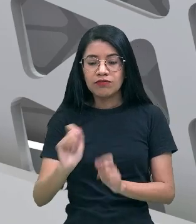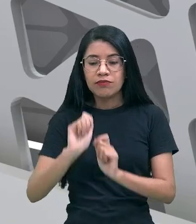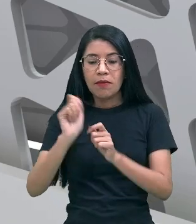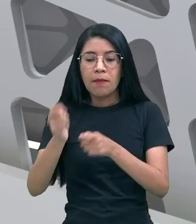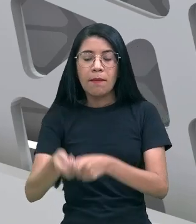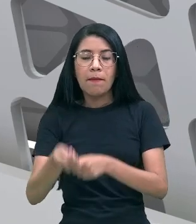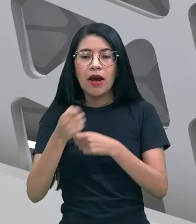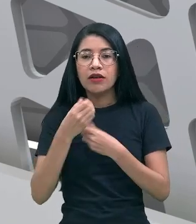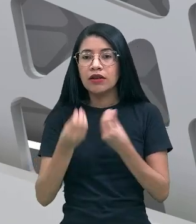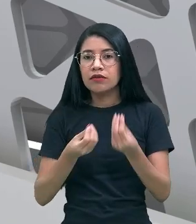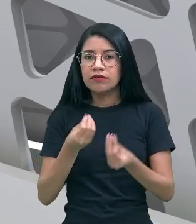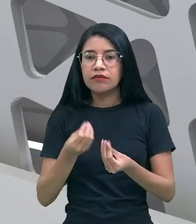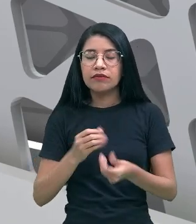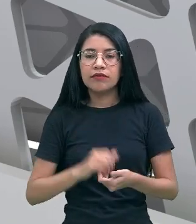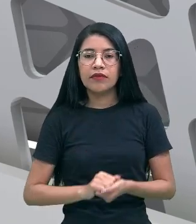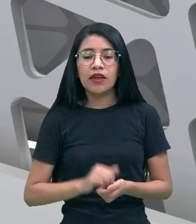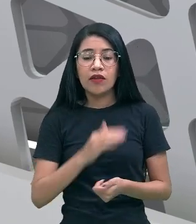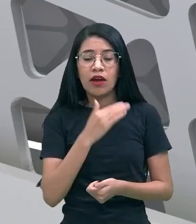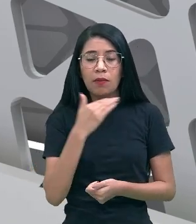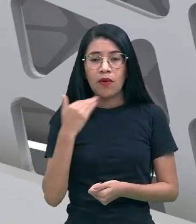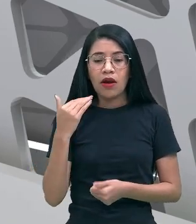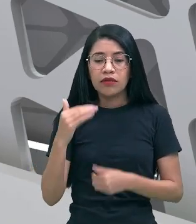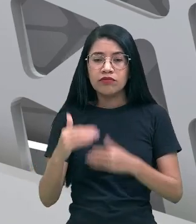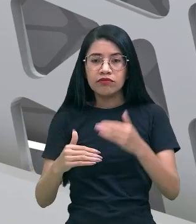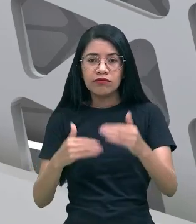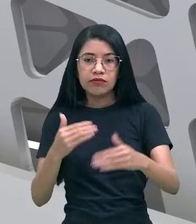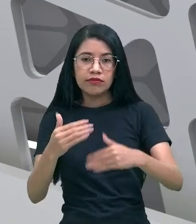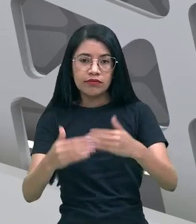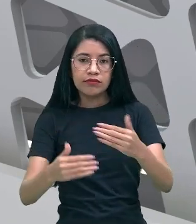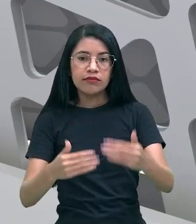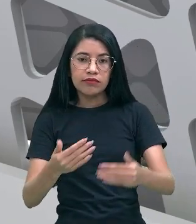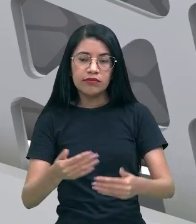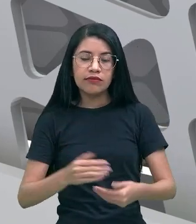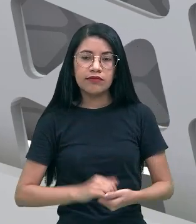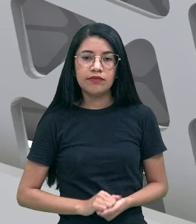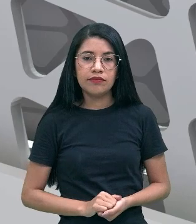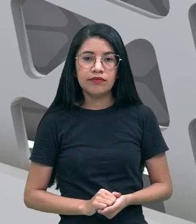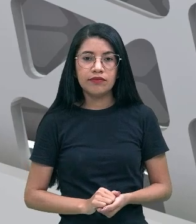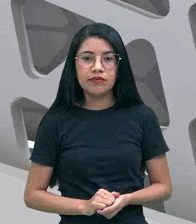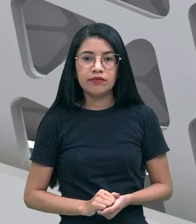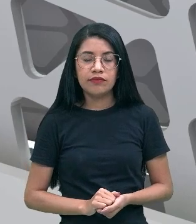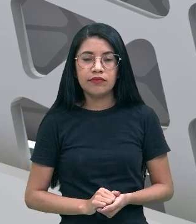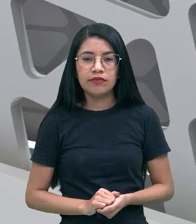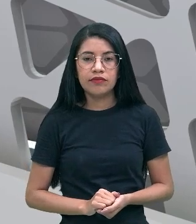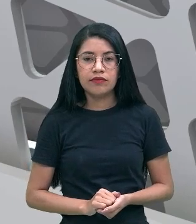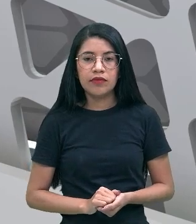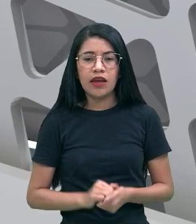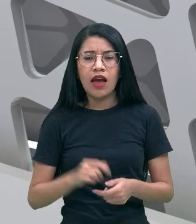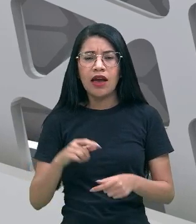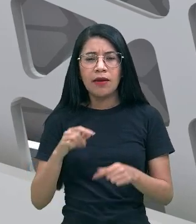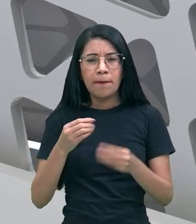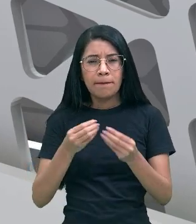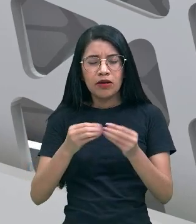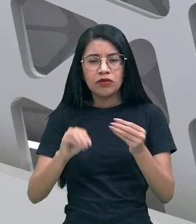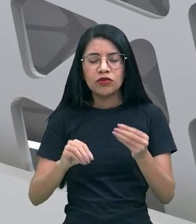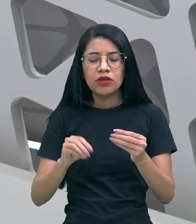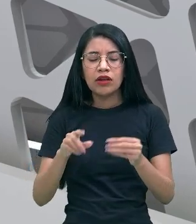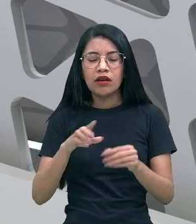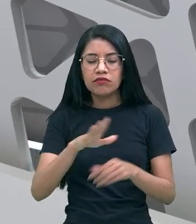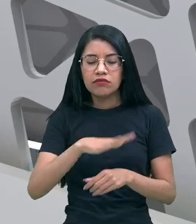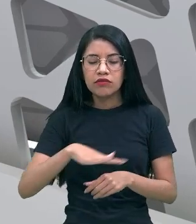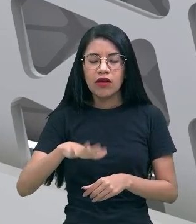eu tenho, aí vai morrendo peixes, vai morrendo outros, aí vai prejudicando o ambiente, vai prejudicando florestas